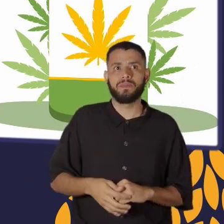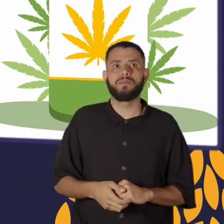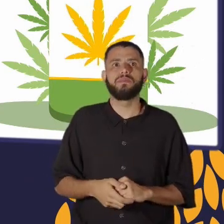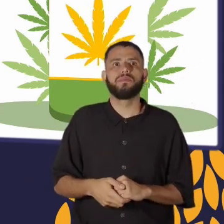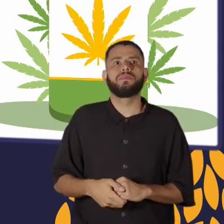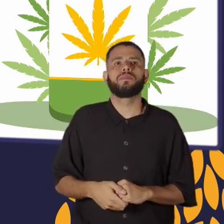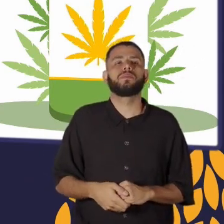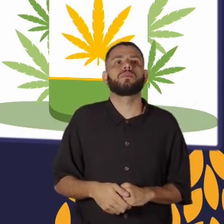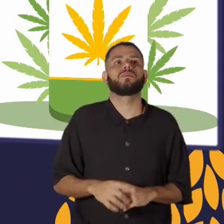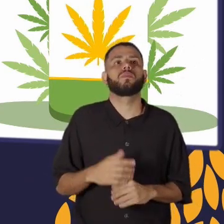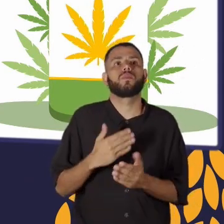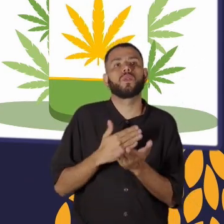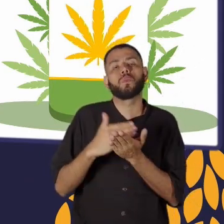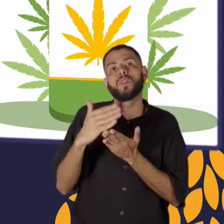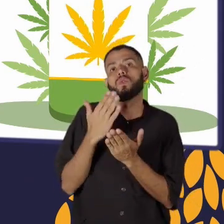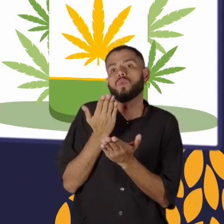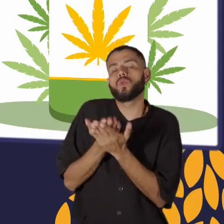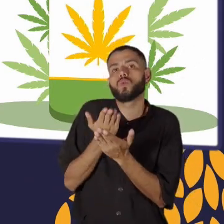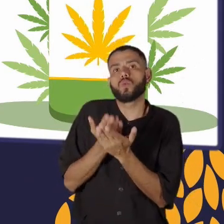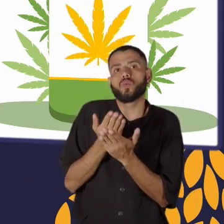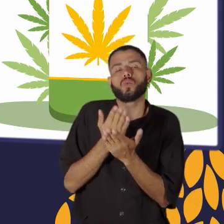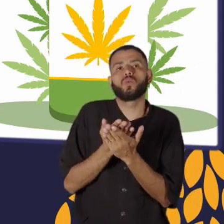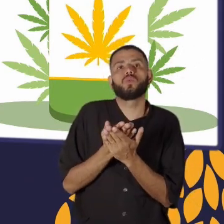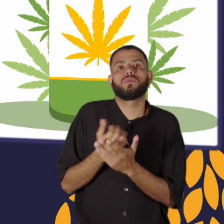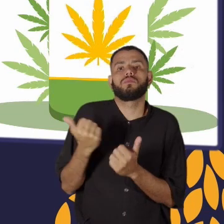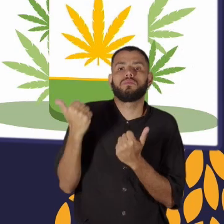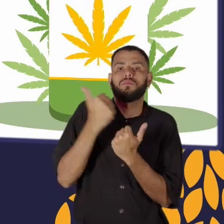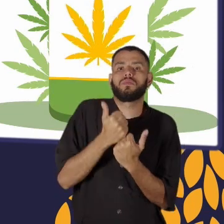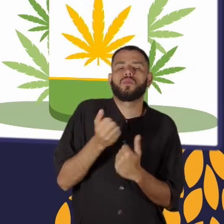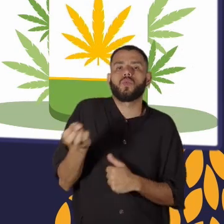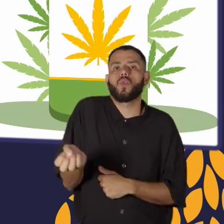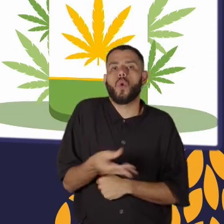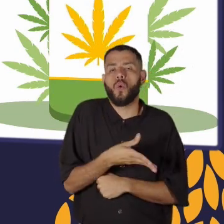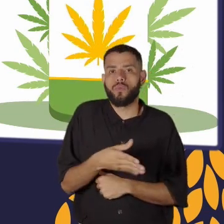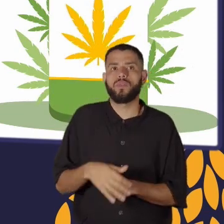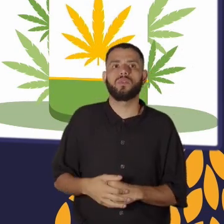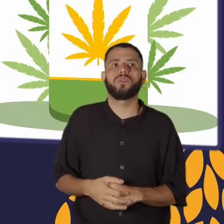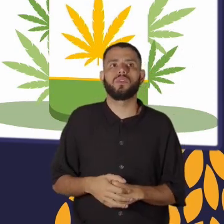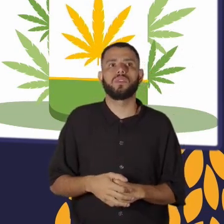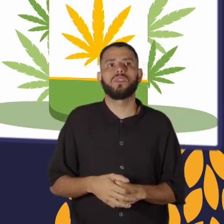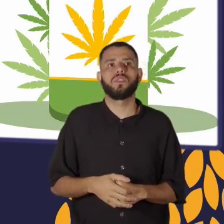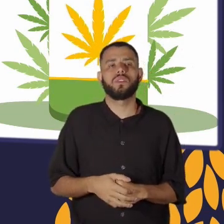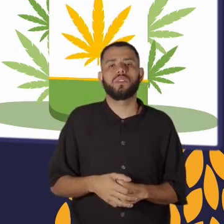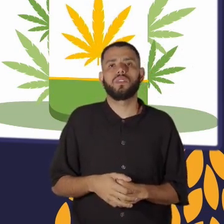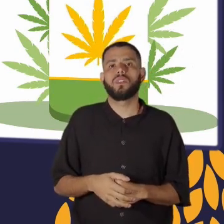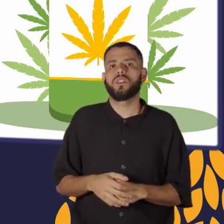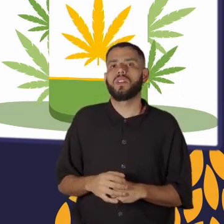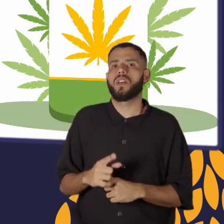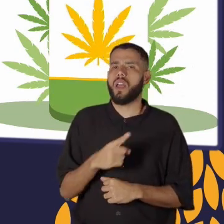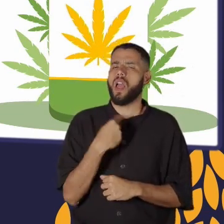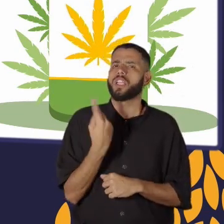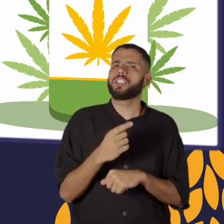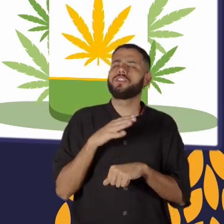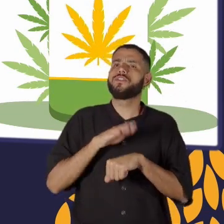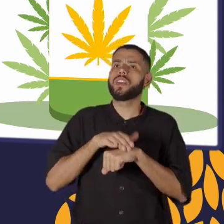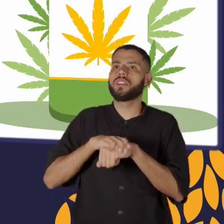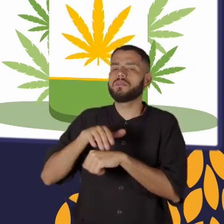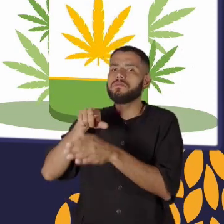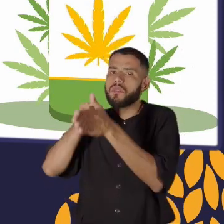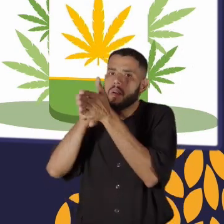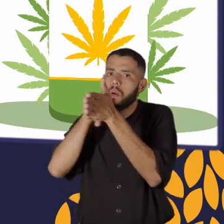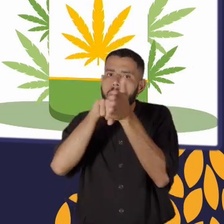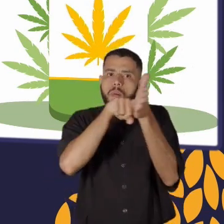começou os nossos estudos que subsidiaram esses novos, que foi quando a gente fez um levantamento